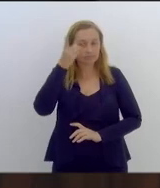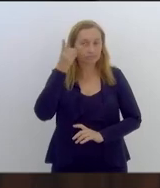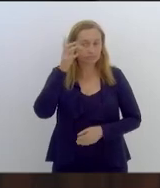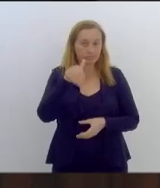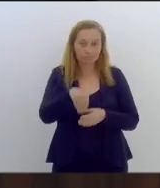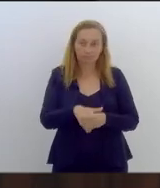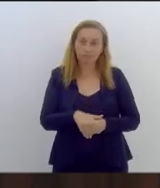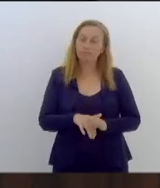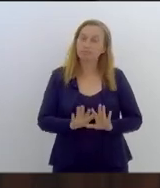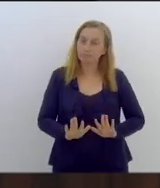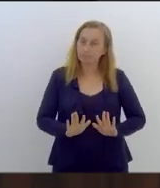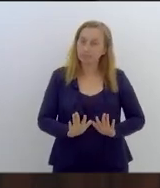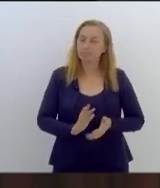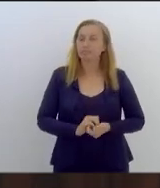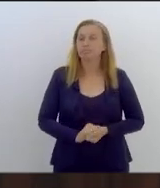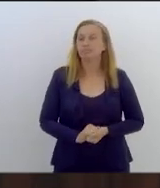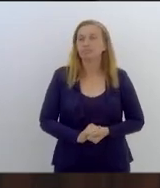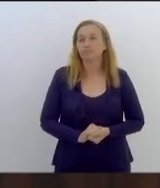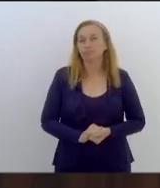Não vai ter quórum.